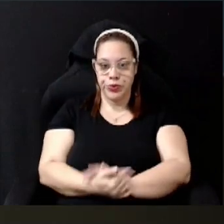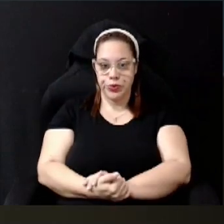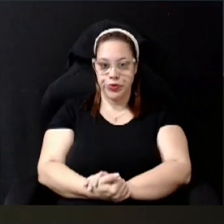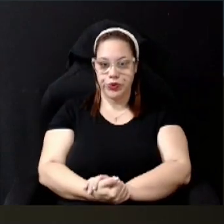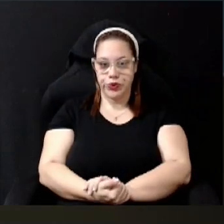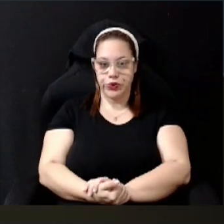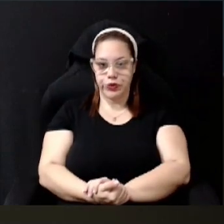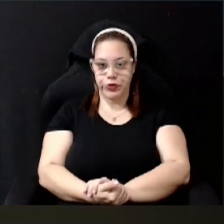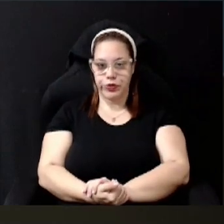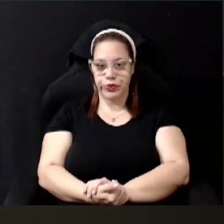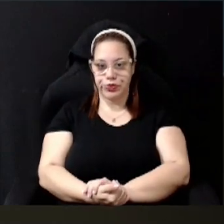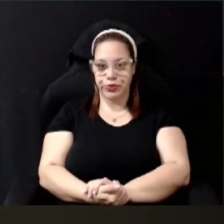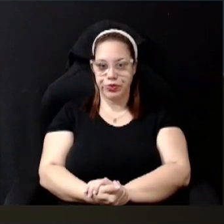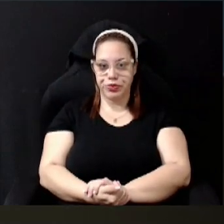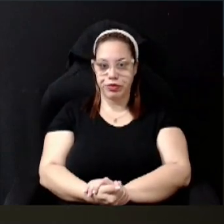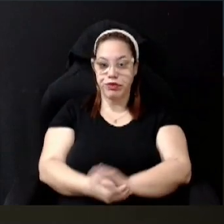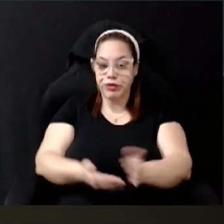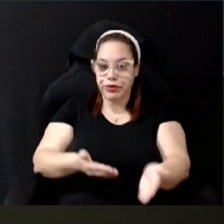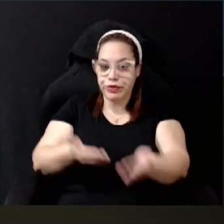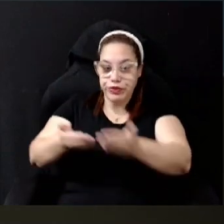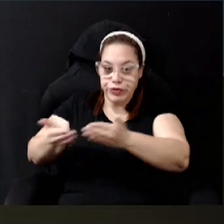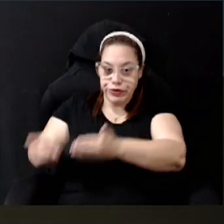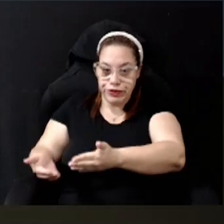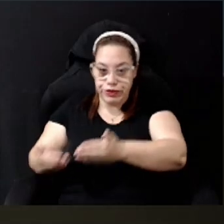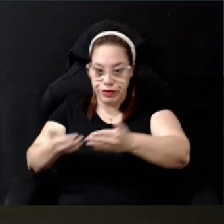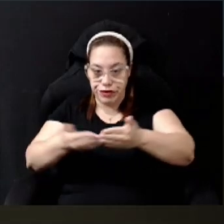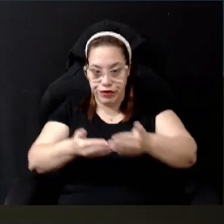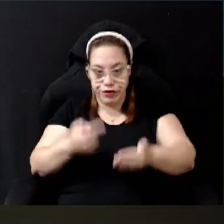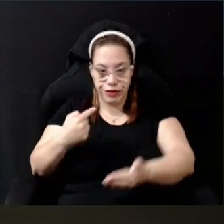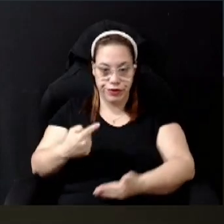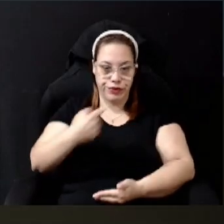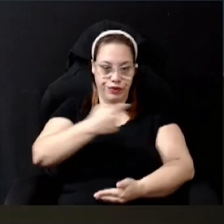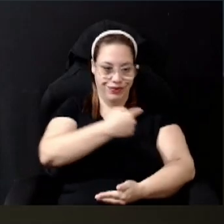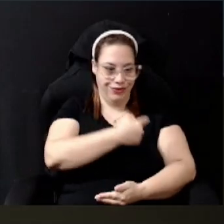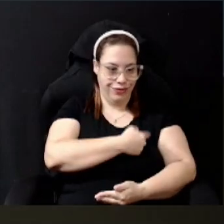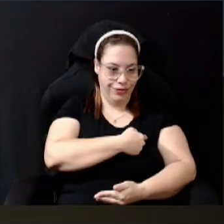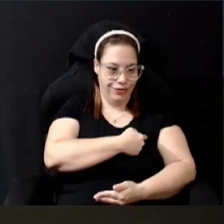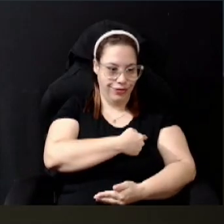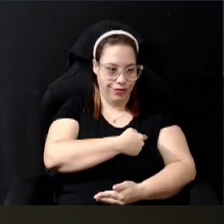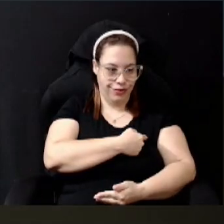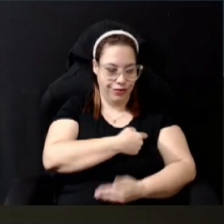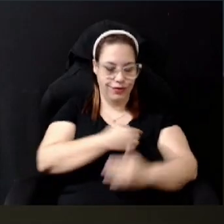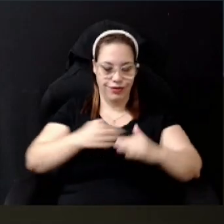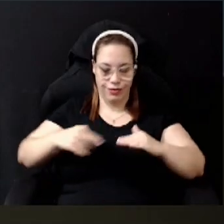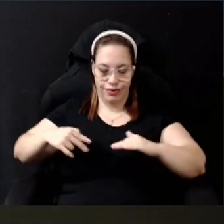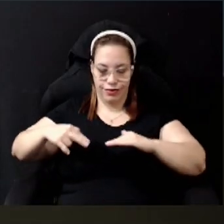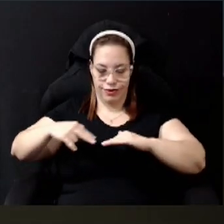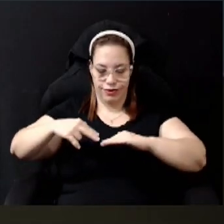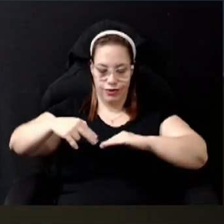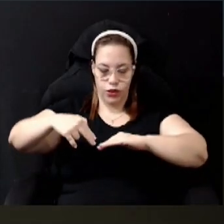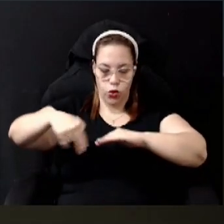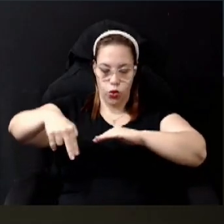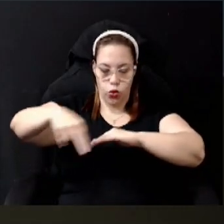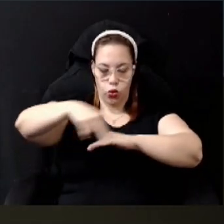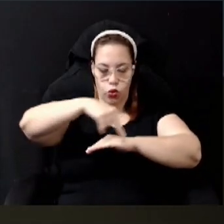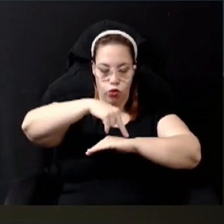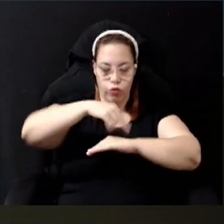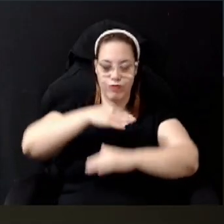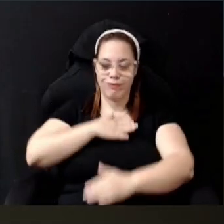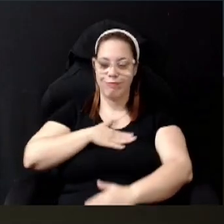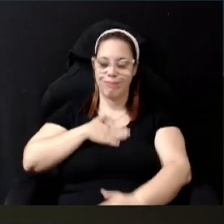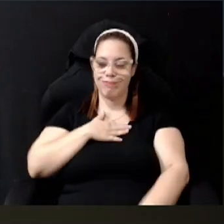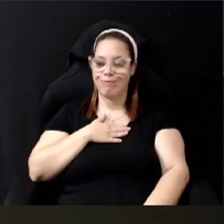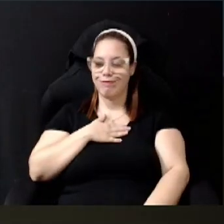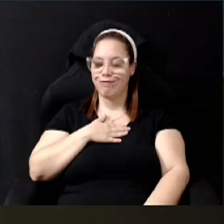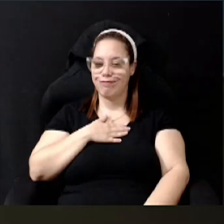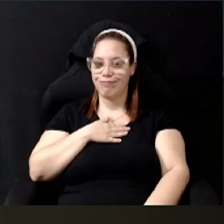nos permite aos nossos atravessar a ponte para o outro lado. Eu gosto, a educação,